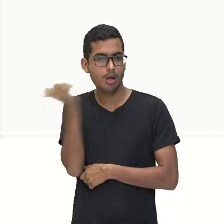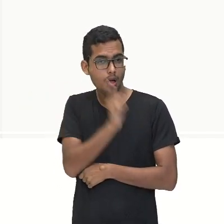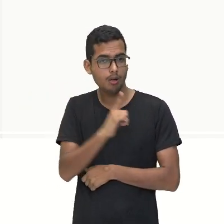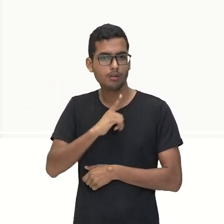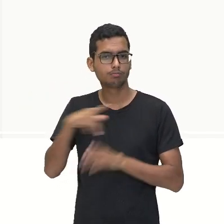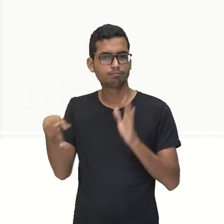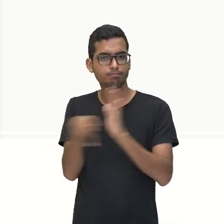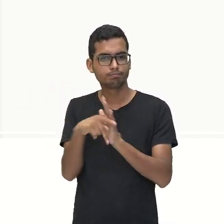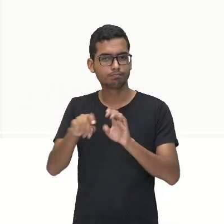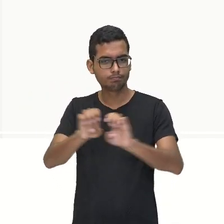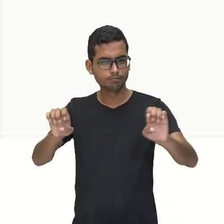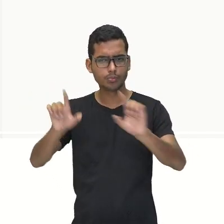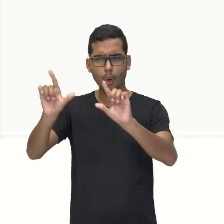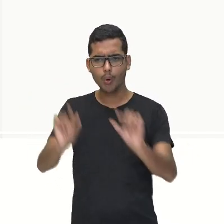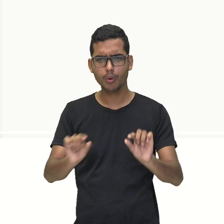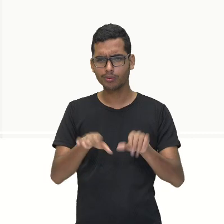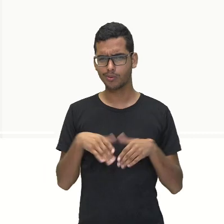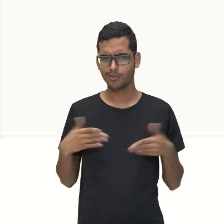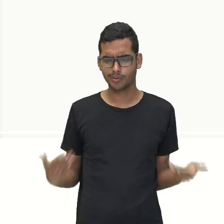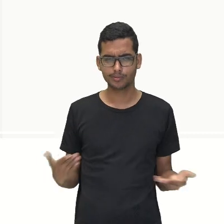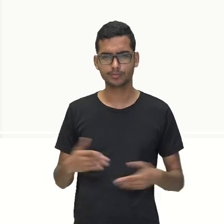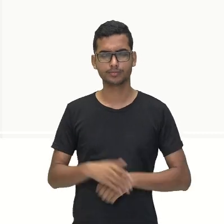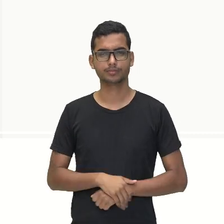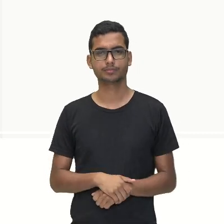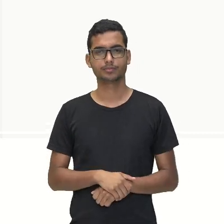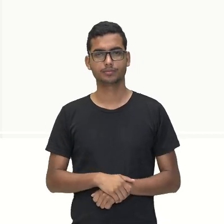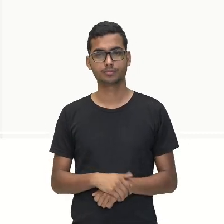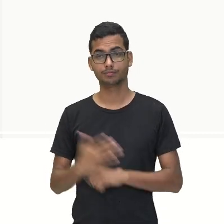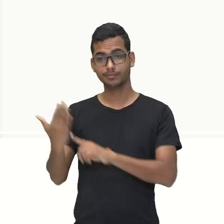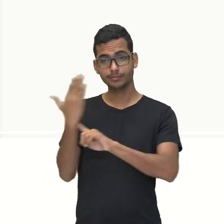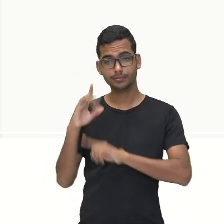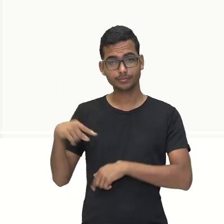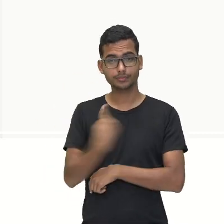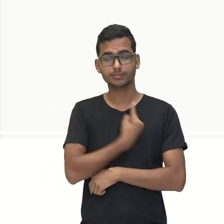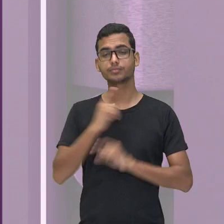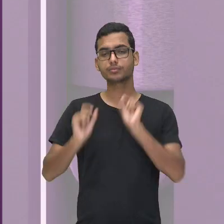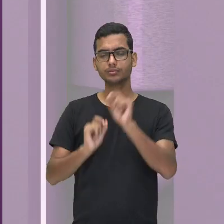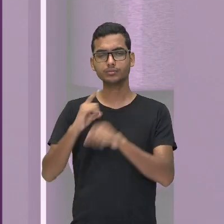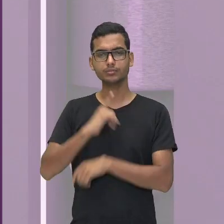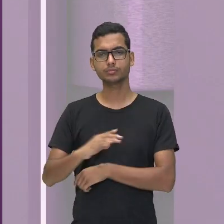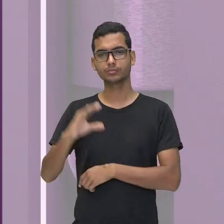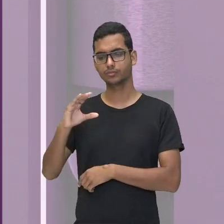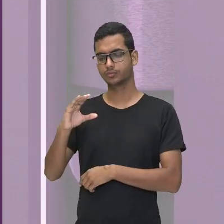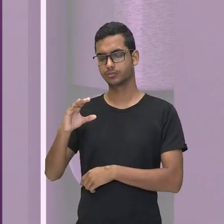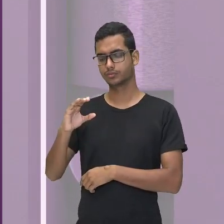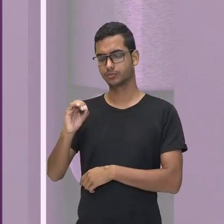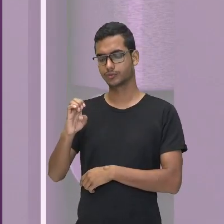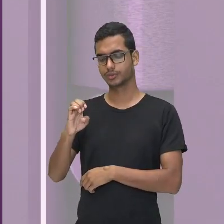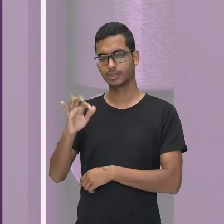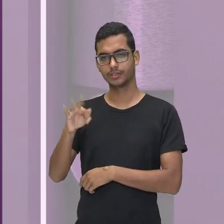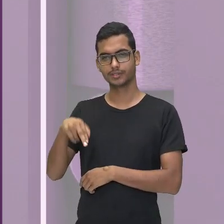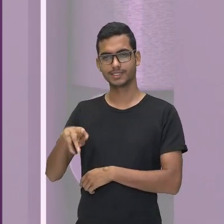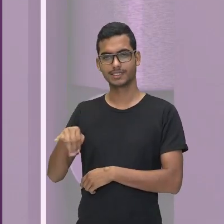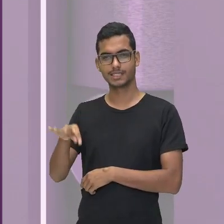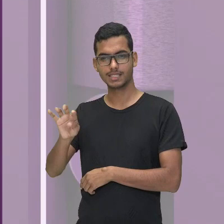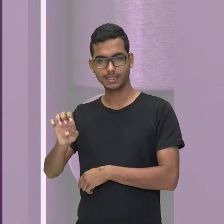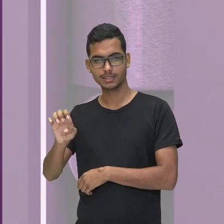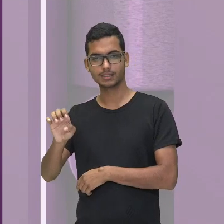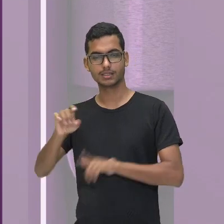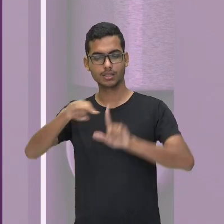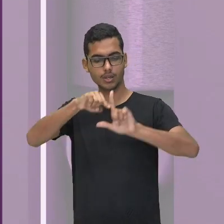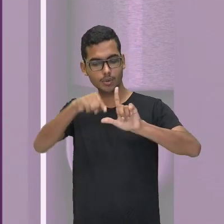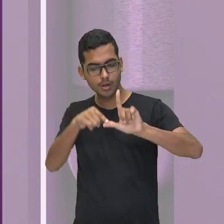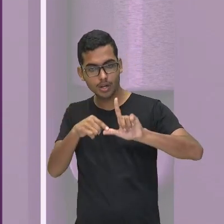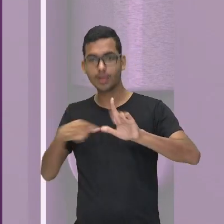equação reduzida traz para a gente o coeficiente angular, que também foi tema aqui da nossa